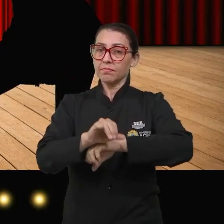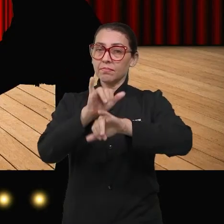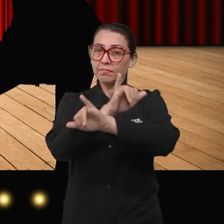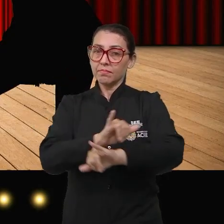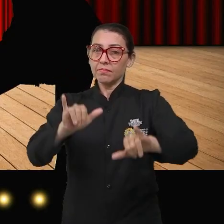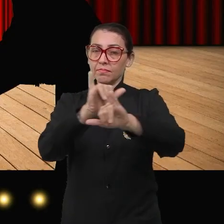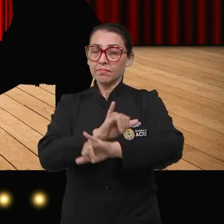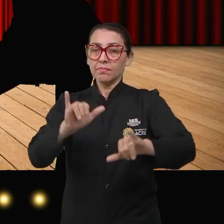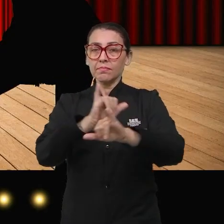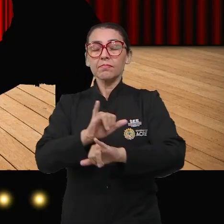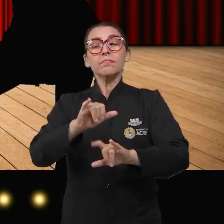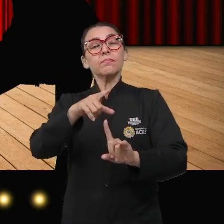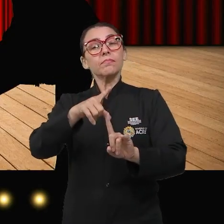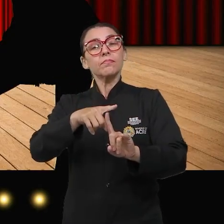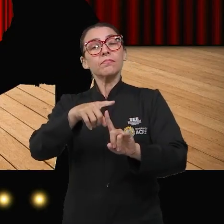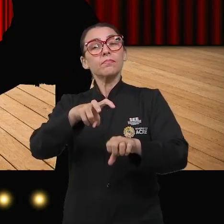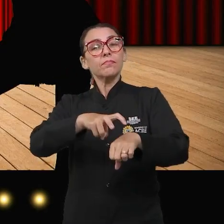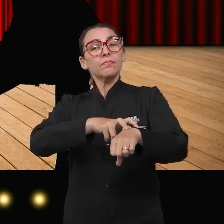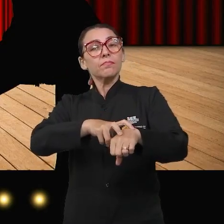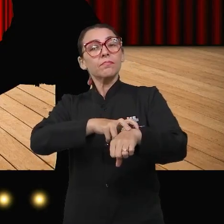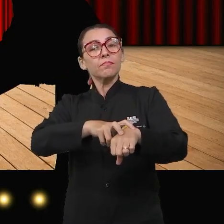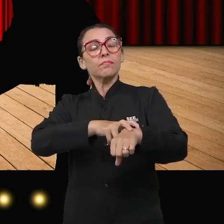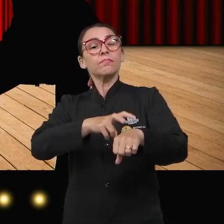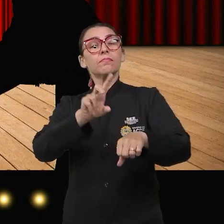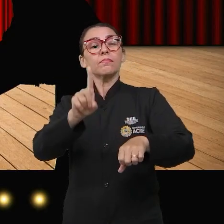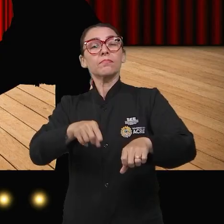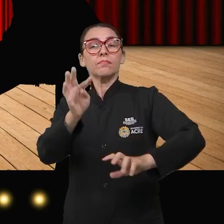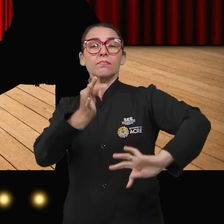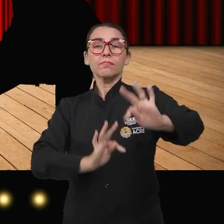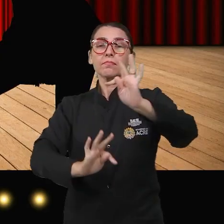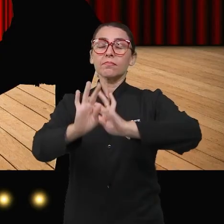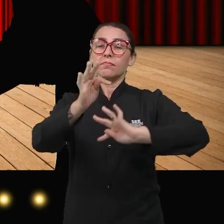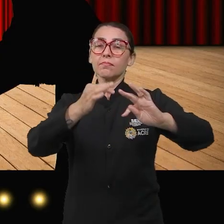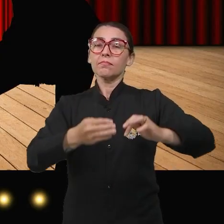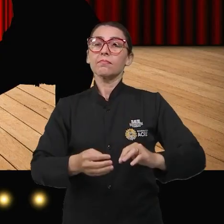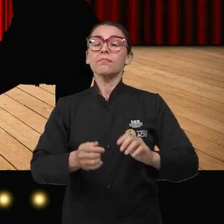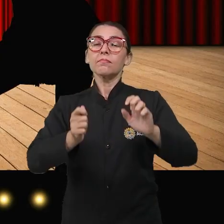divulgação de coreografias online. Isso é que a tecnologia